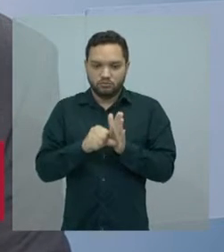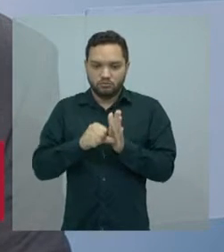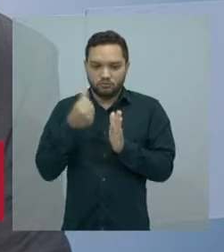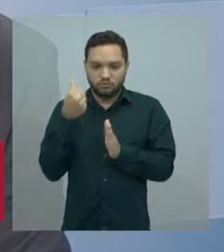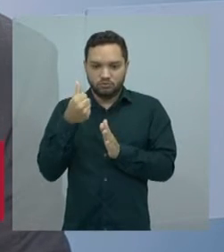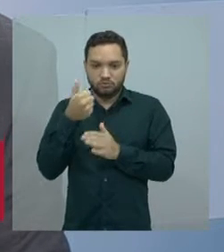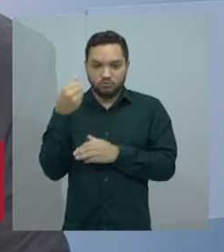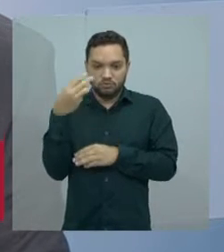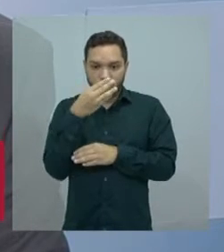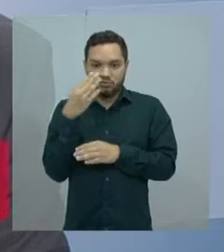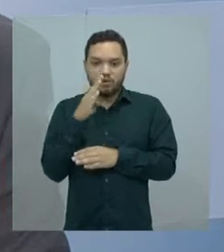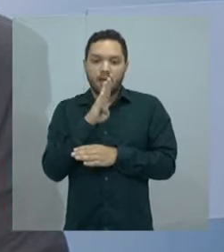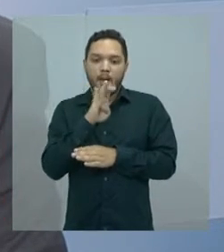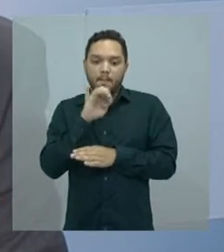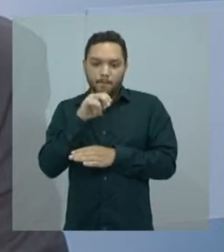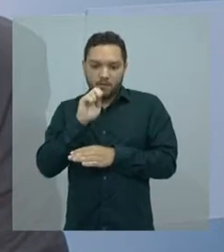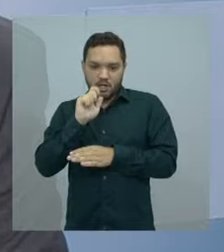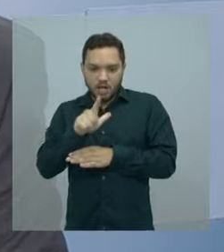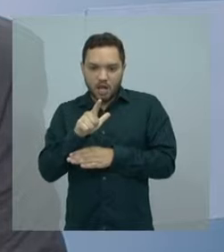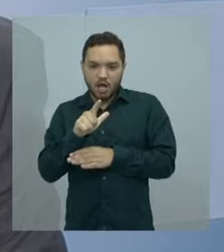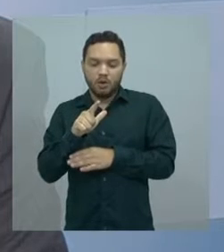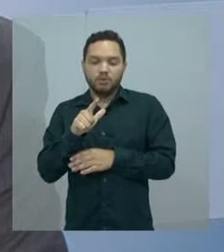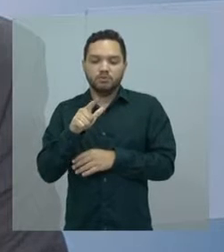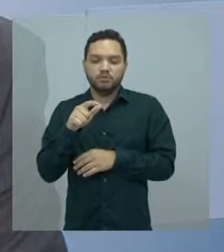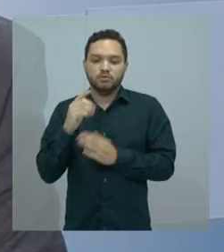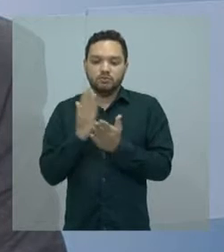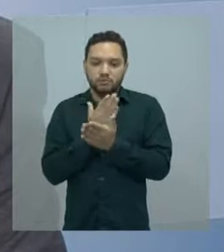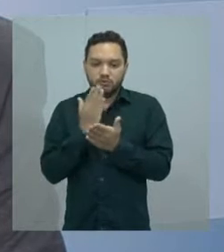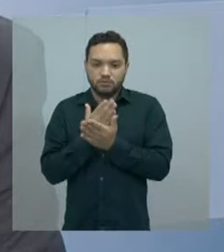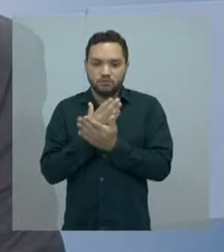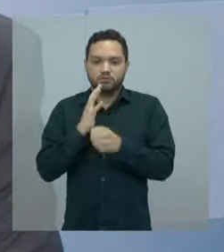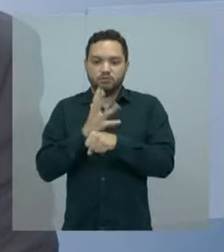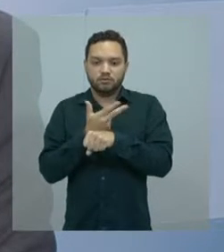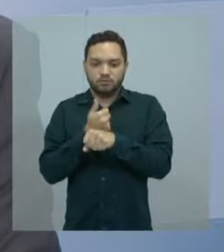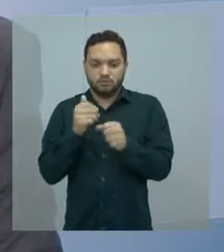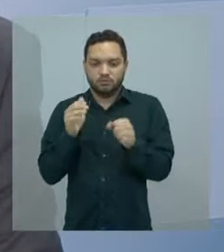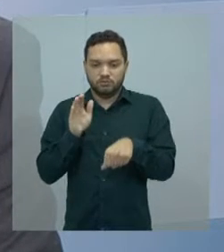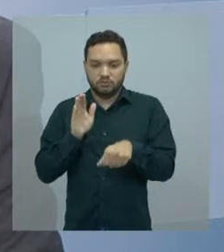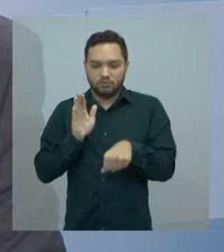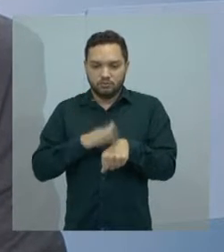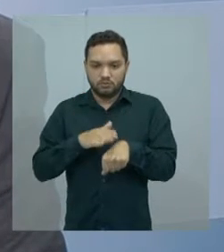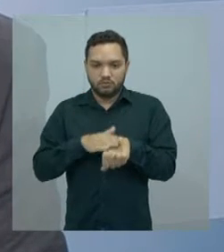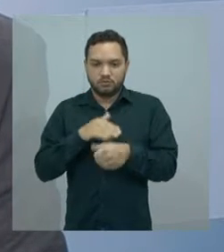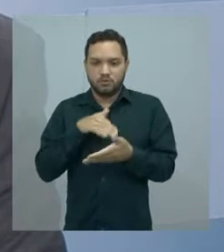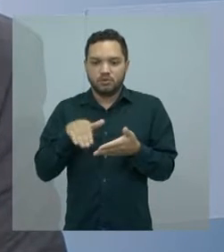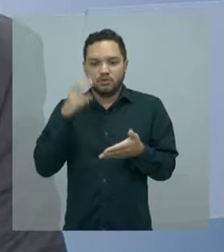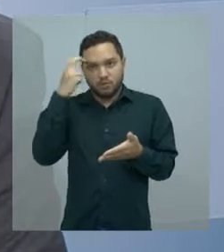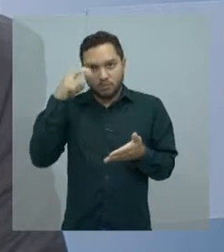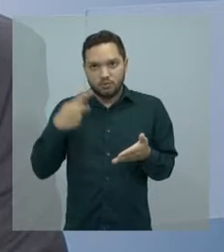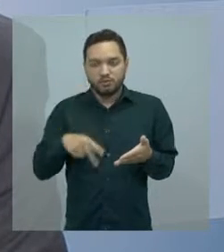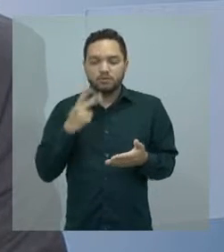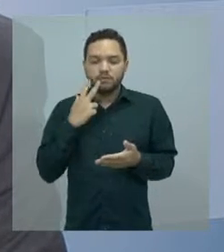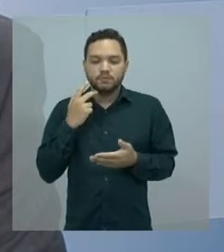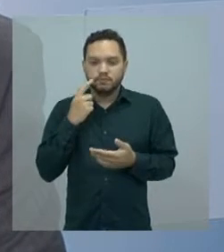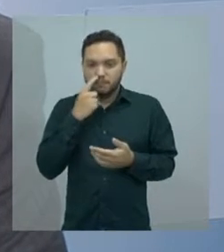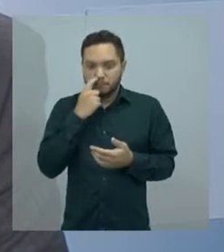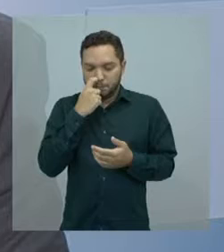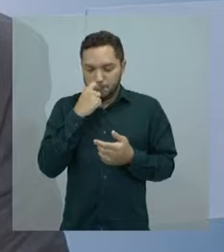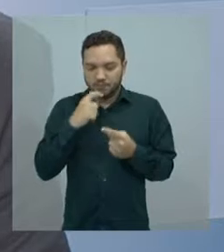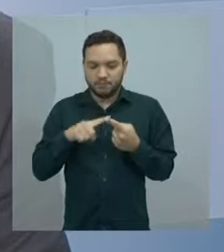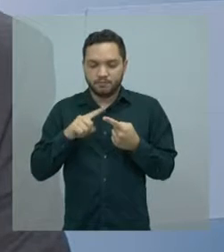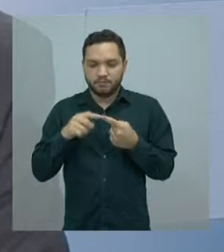13ª Bienal Internacional do Livro, que é um evento promovido pela Secretaria de Cultura do Estado, como também agora em